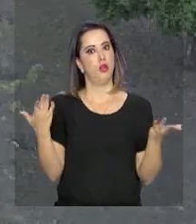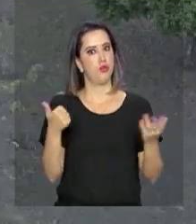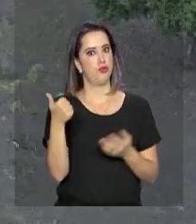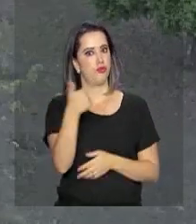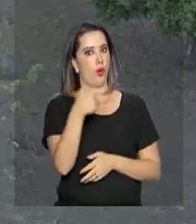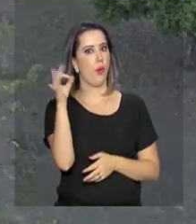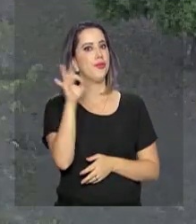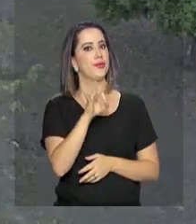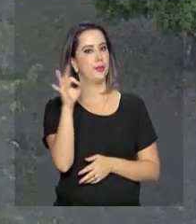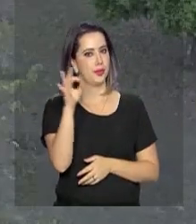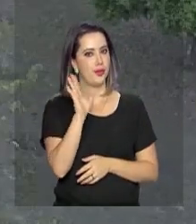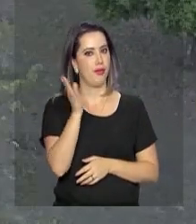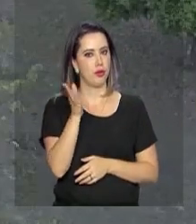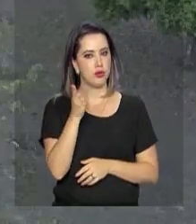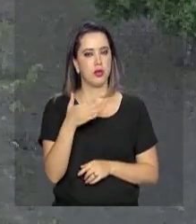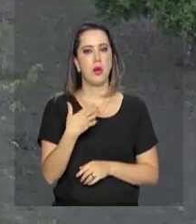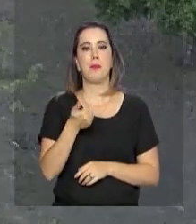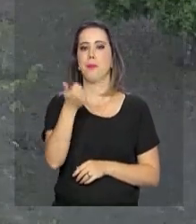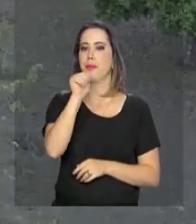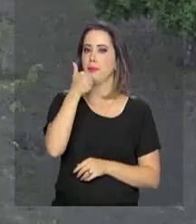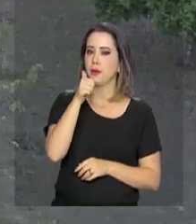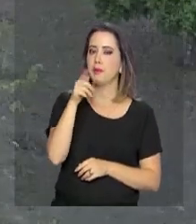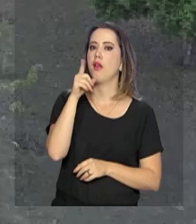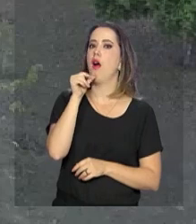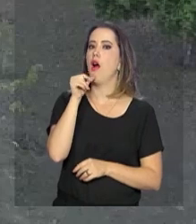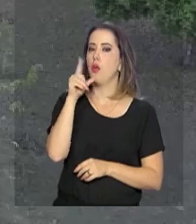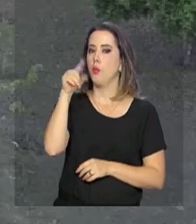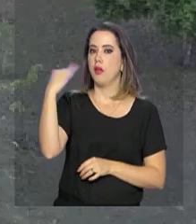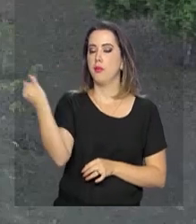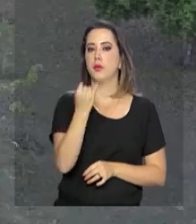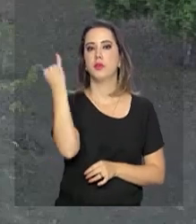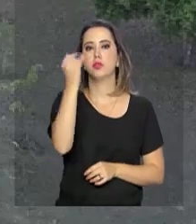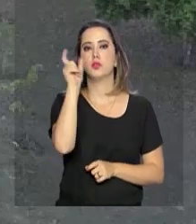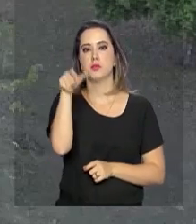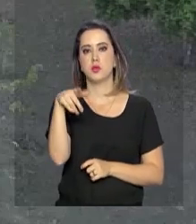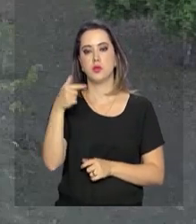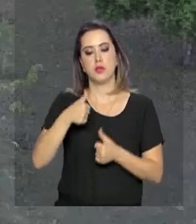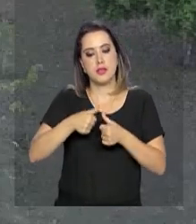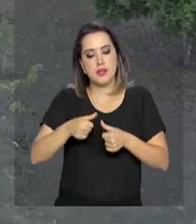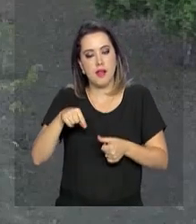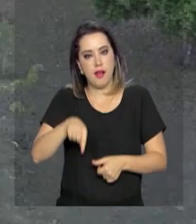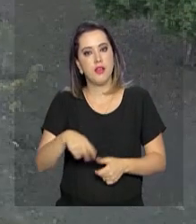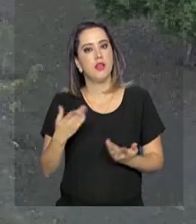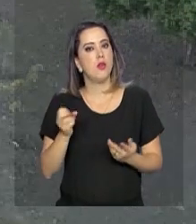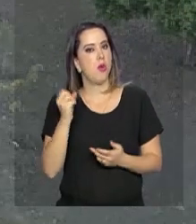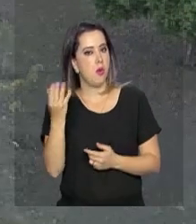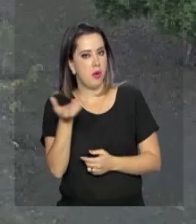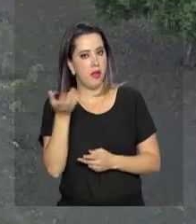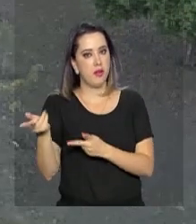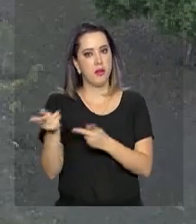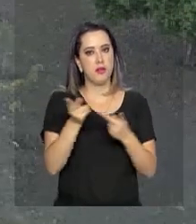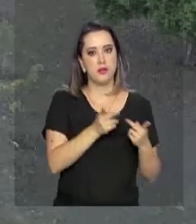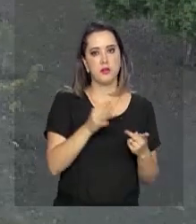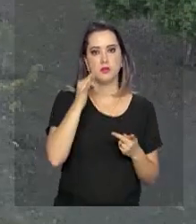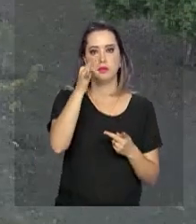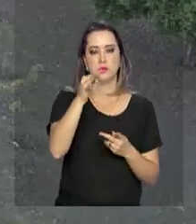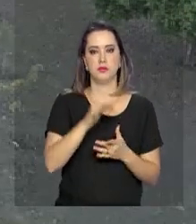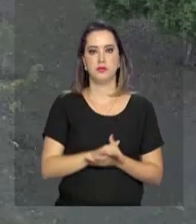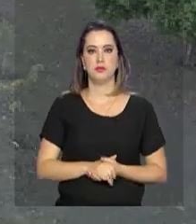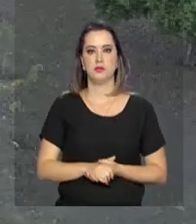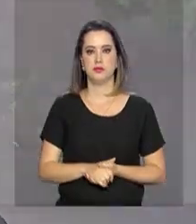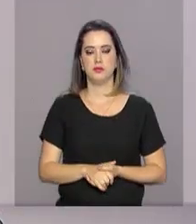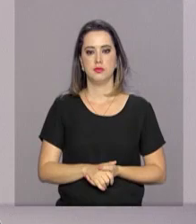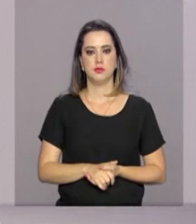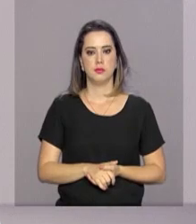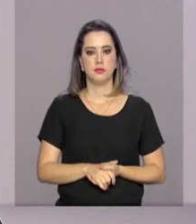12% beber bastante água é fundamental para quem está por aqui ou pretende visitar a região nos próximos dias